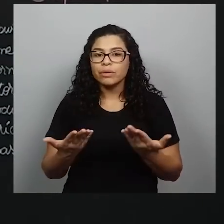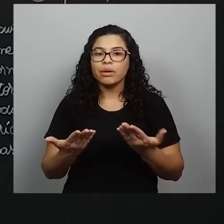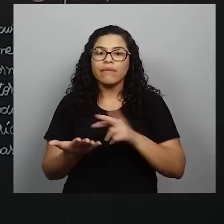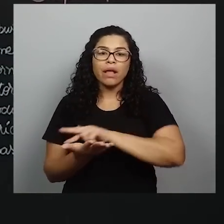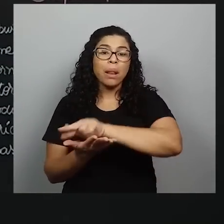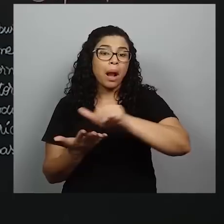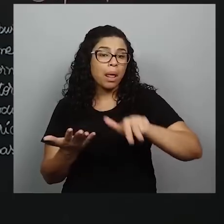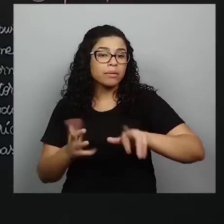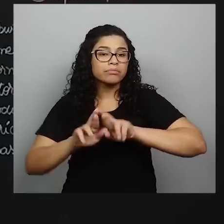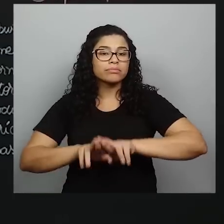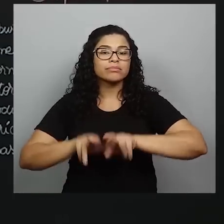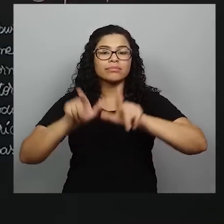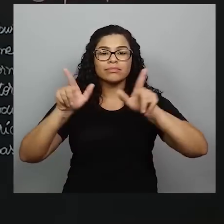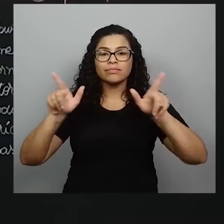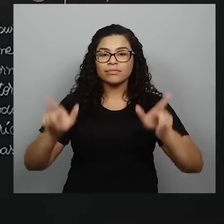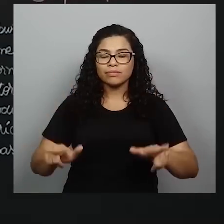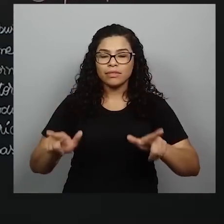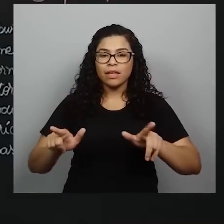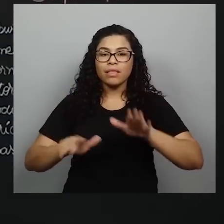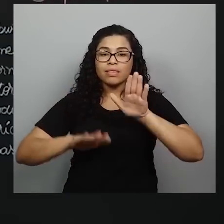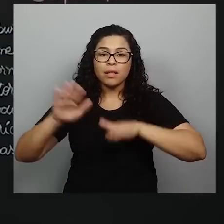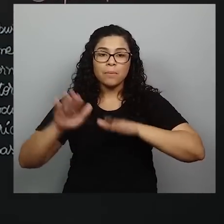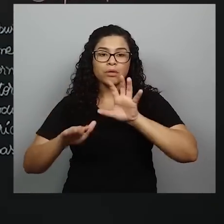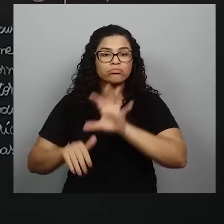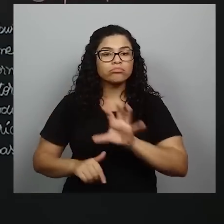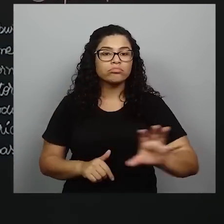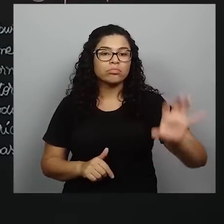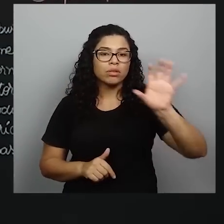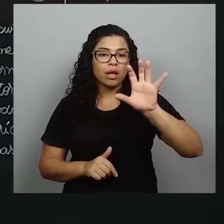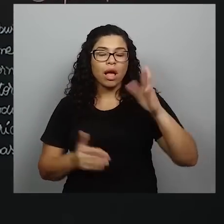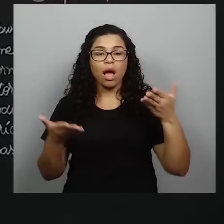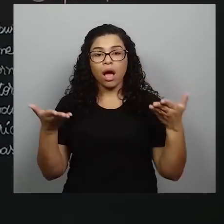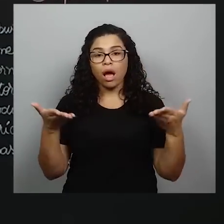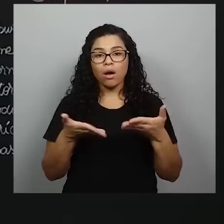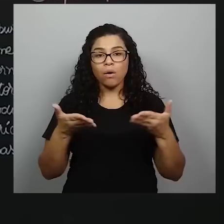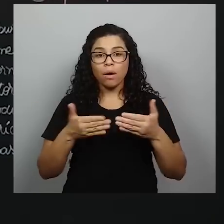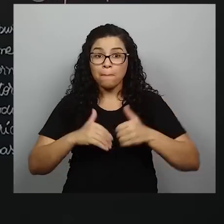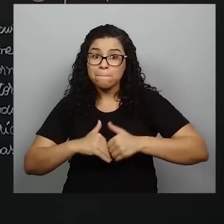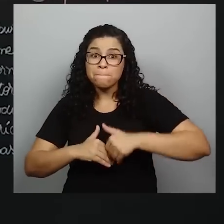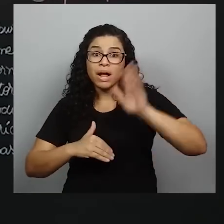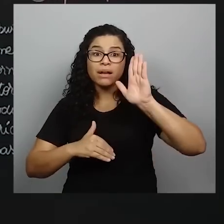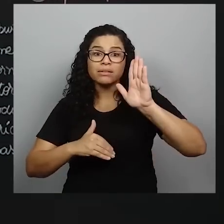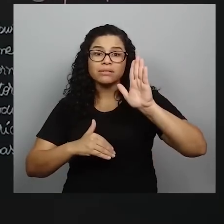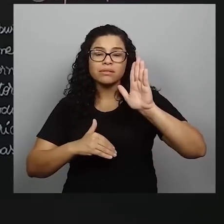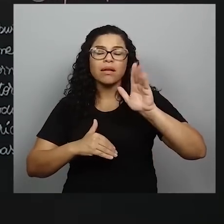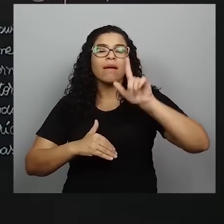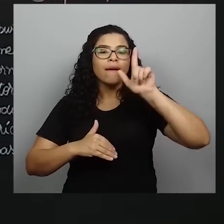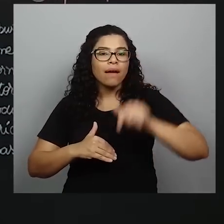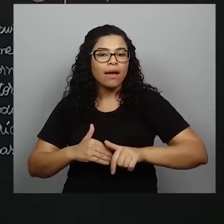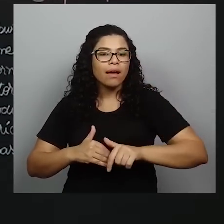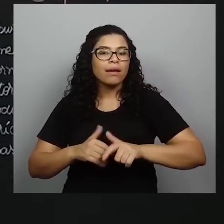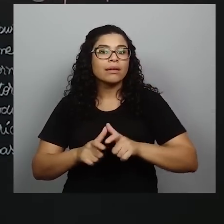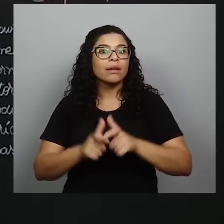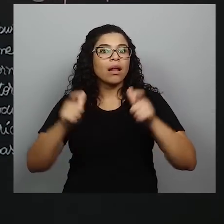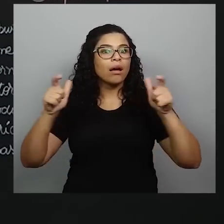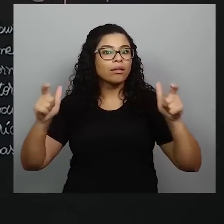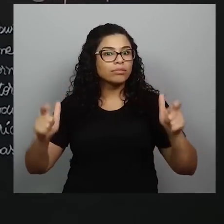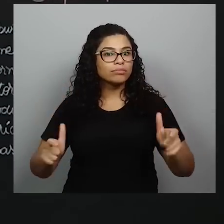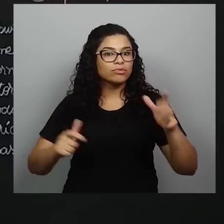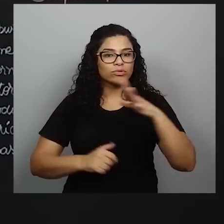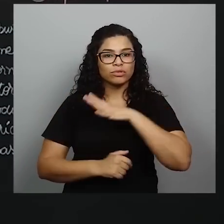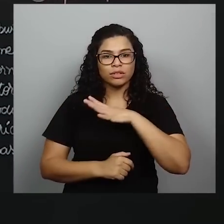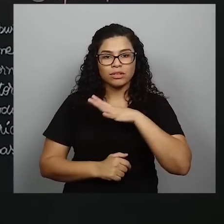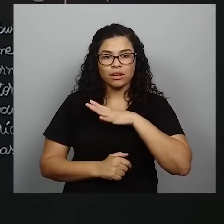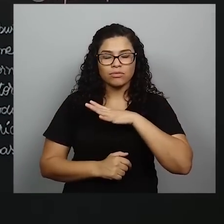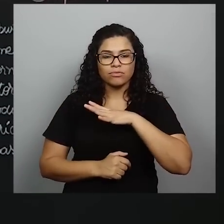vai variar aí de maneira mais regionalizada. Agora, o comércio mais intenso interno mesmo vai acontecer nas grandes